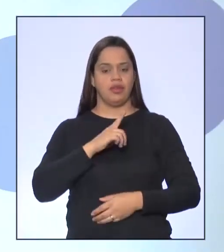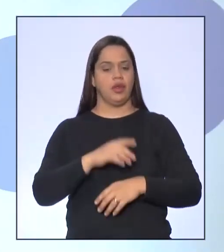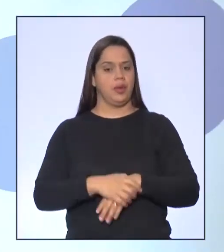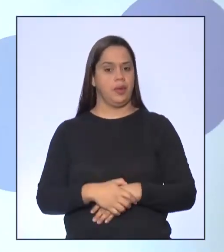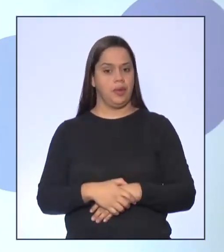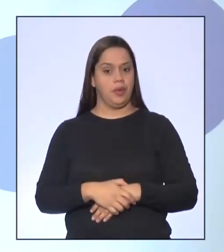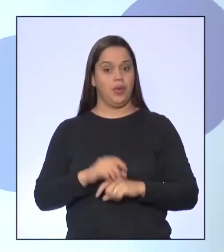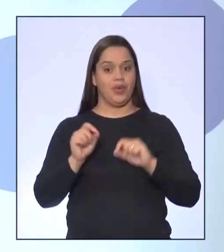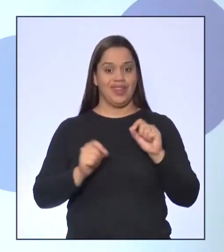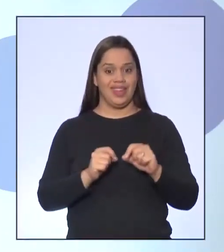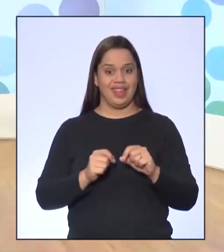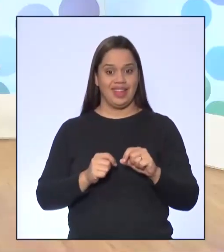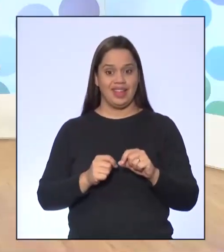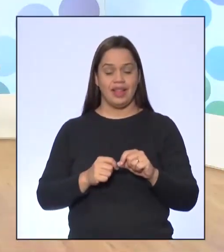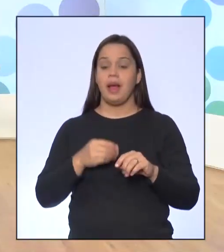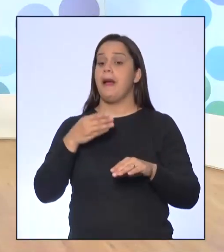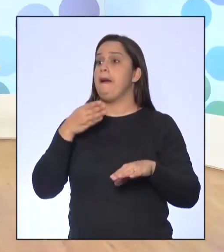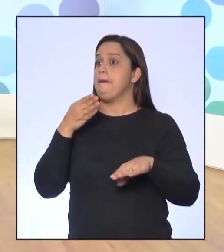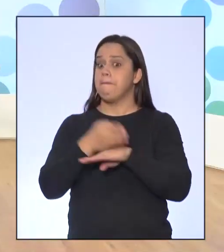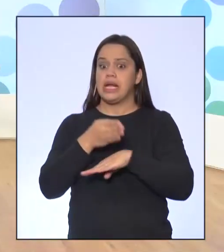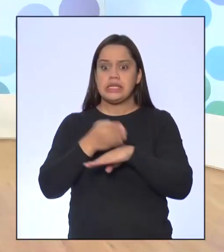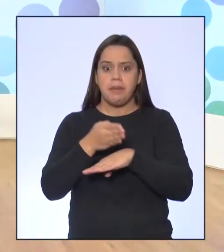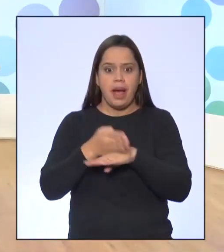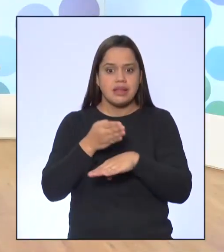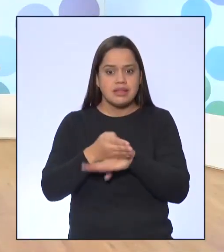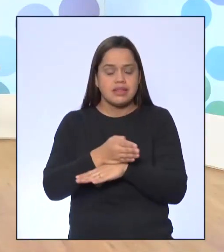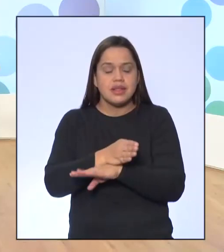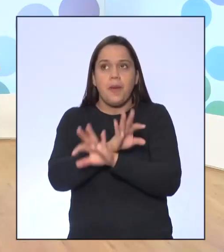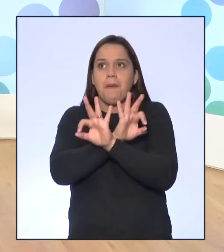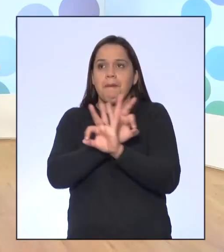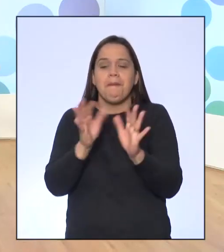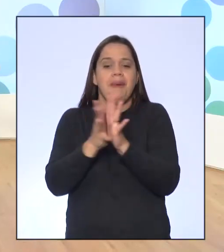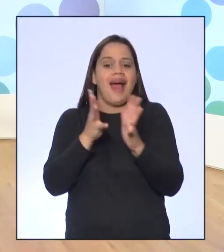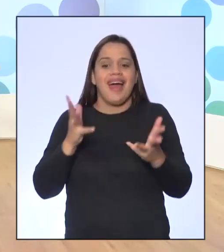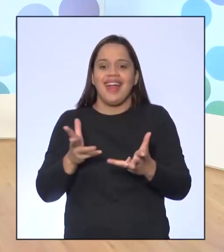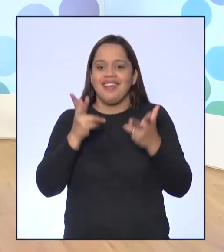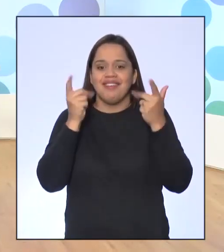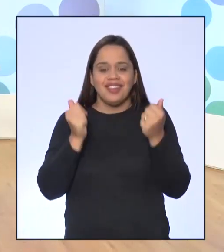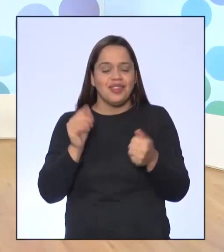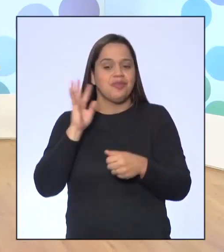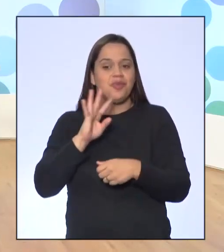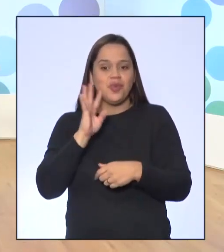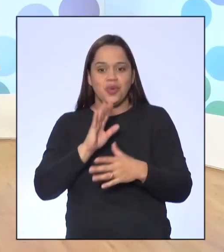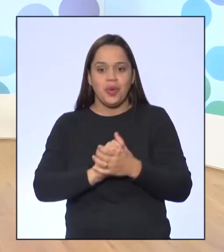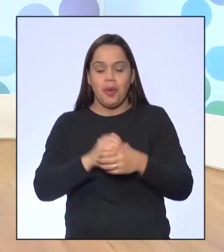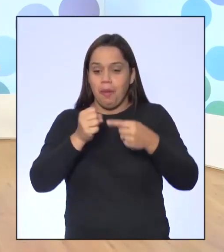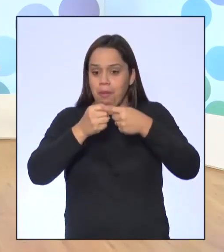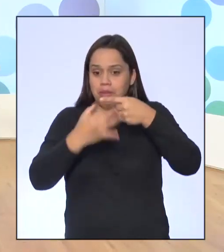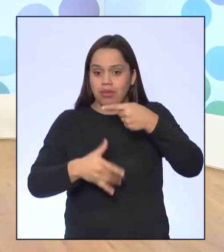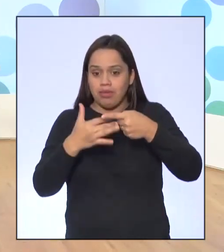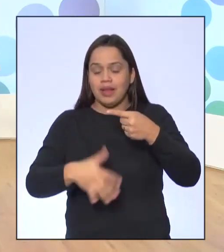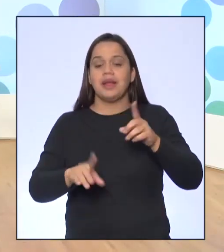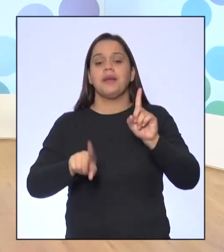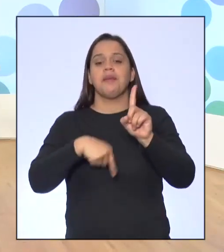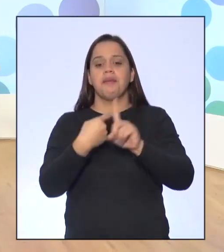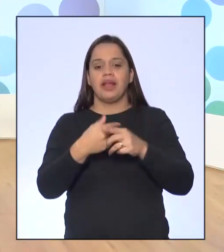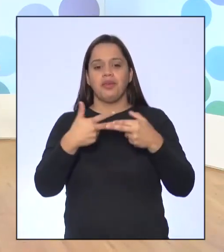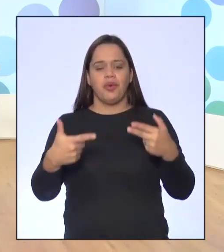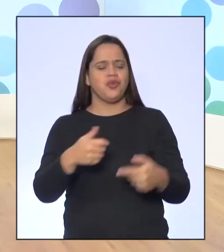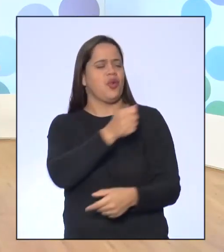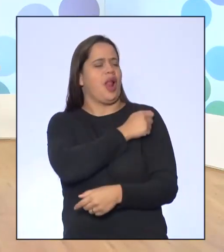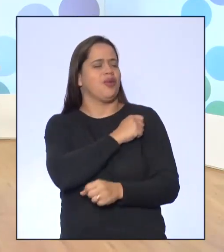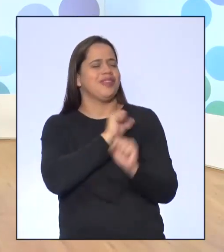A participação tá intensa, tá É mesmo? maravilhosa. E vou falar mais uma coisa. diga lá. Eles estão adorando a aula. Não